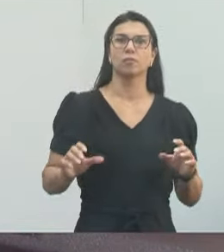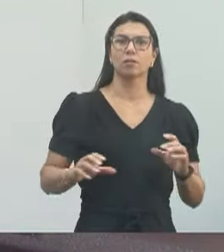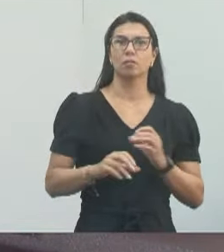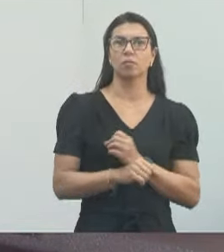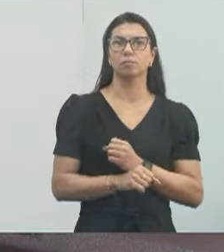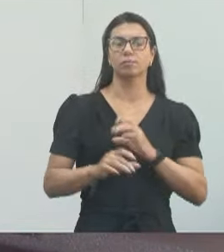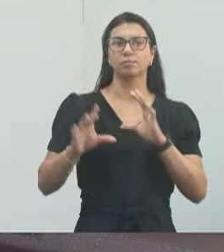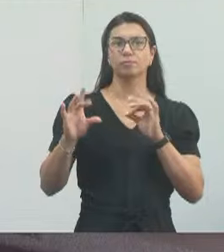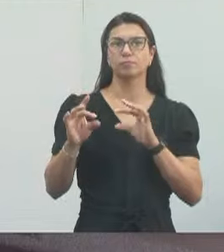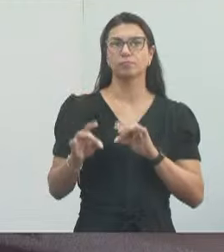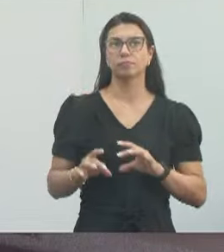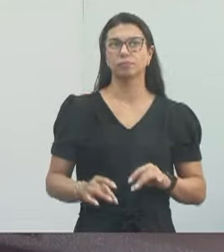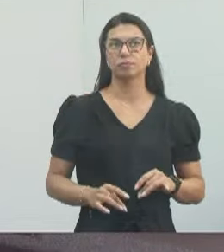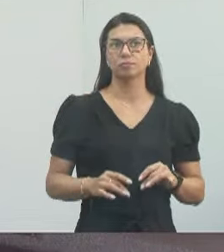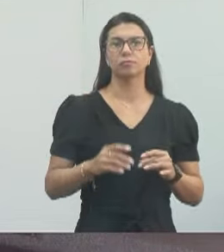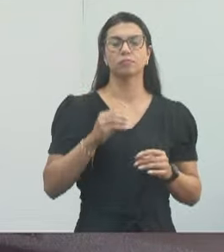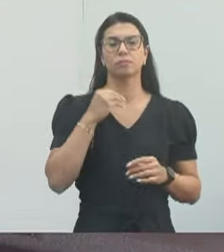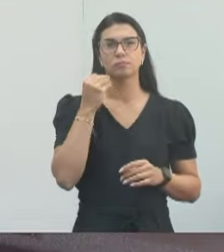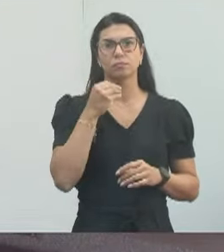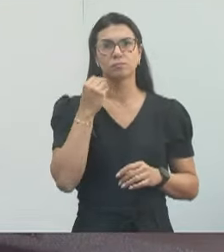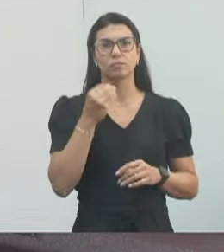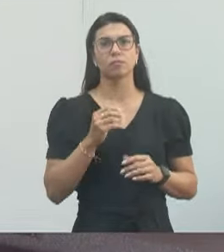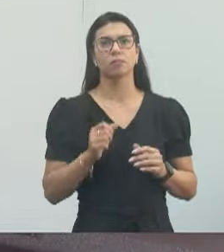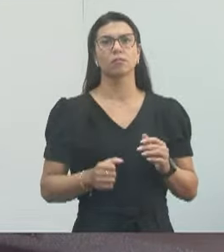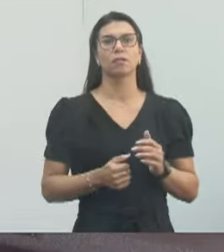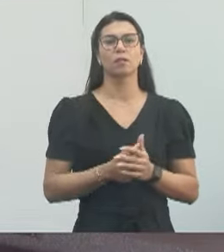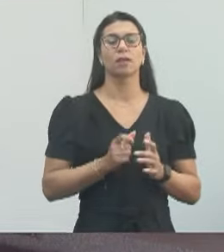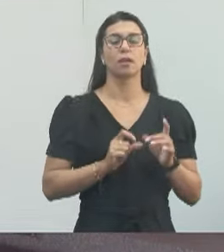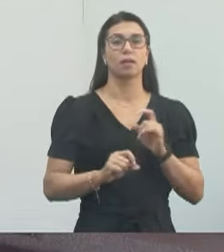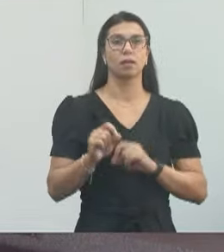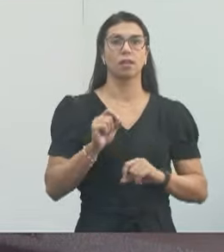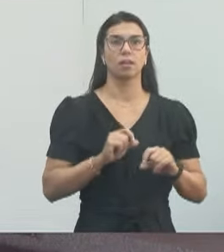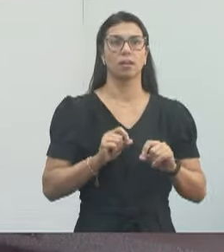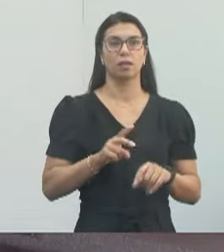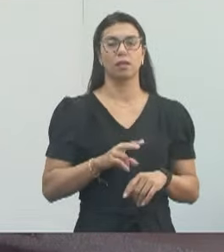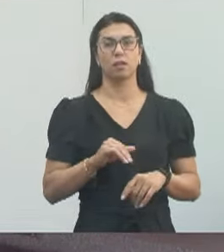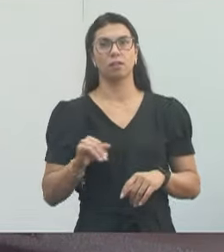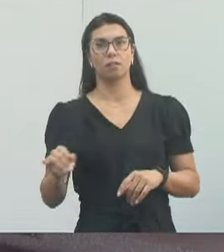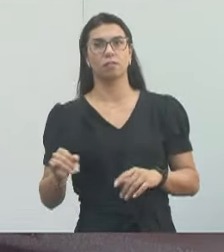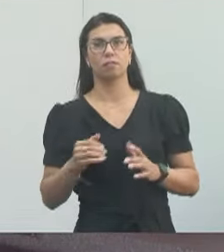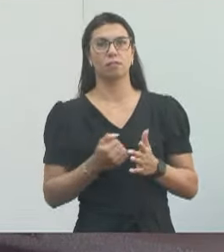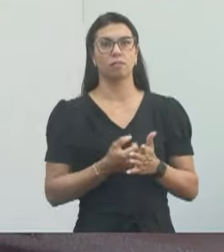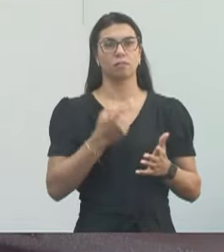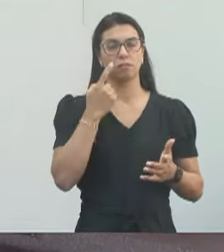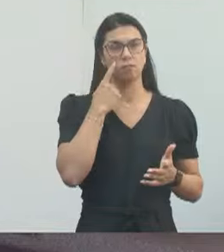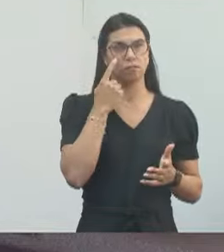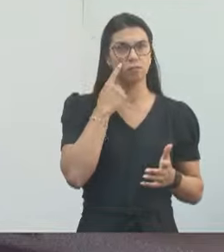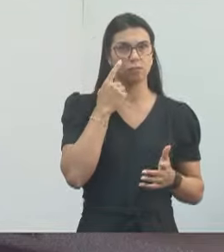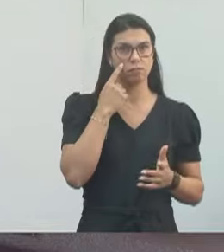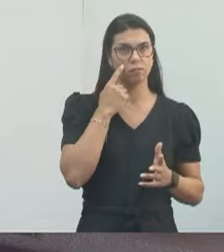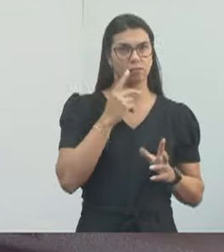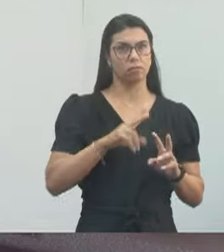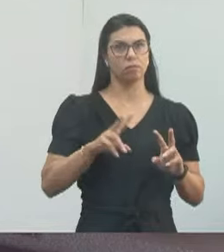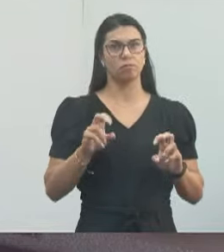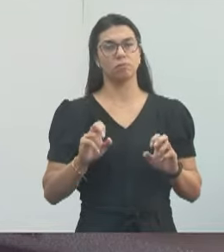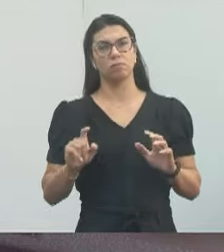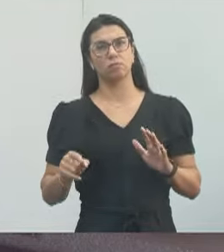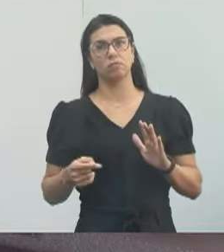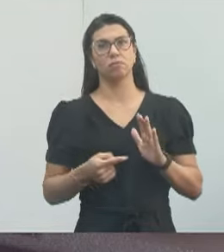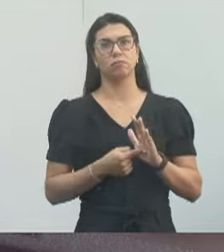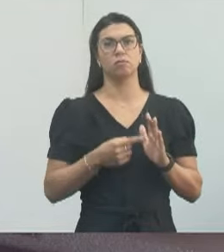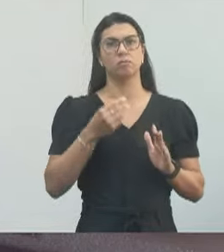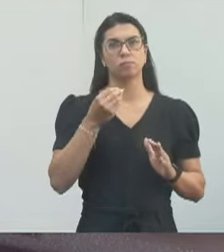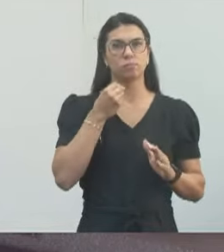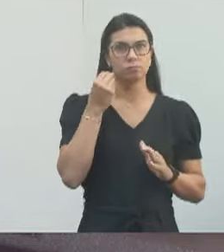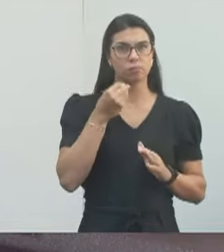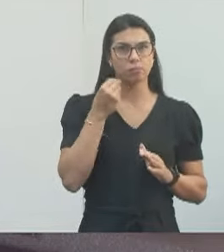favor especificar quais profissionais se dirigem para averiguações e quais são os